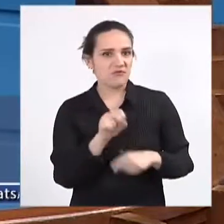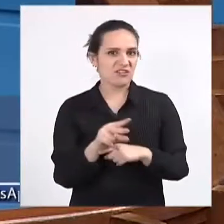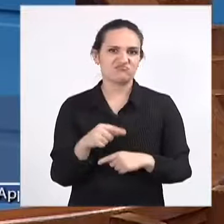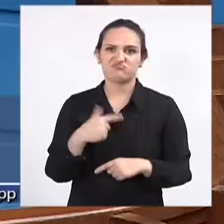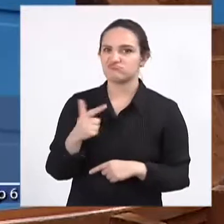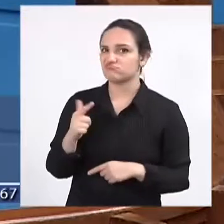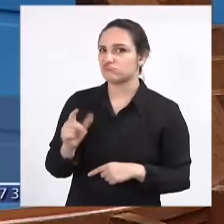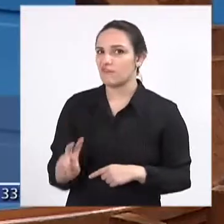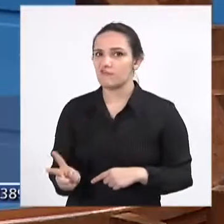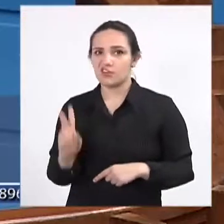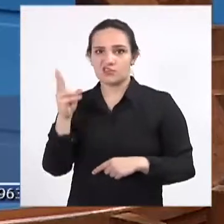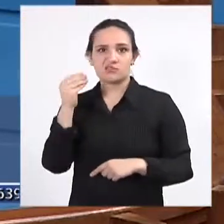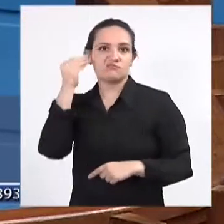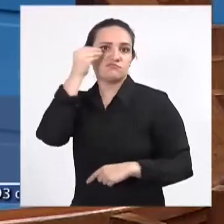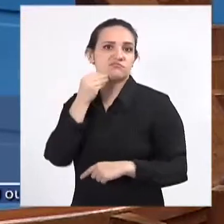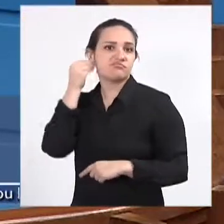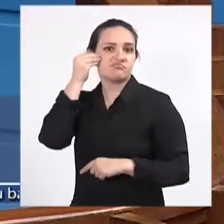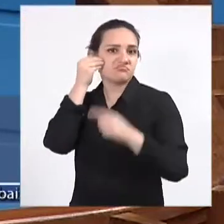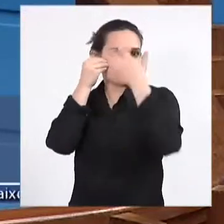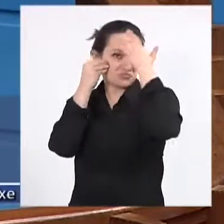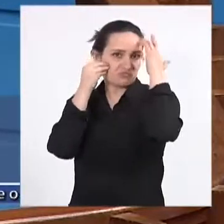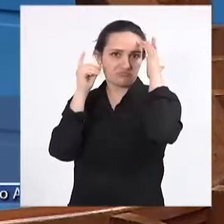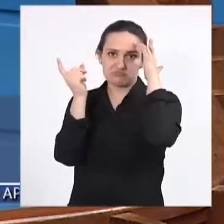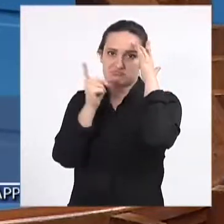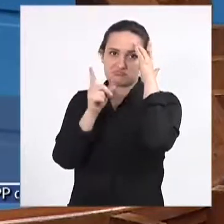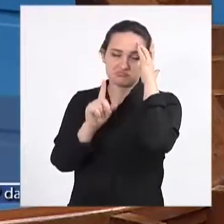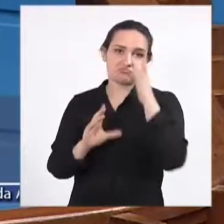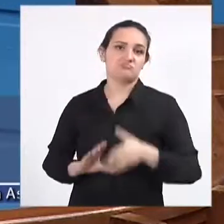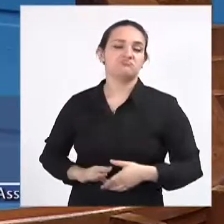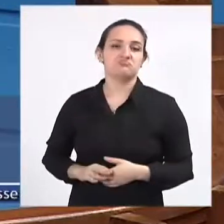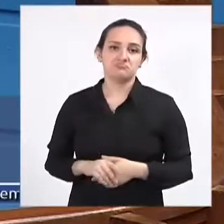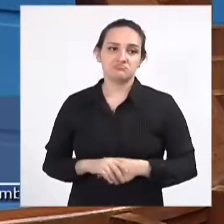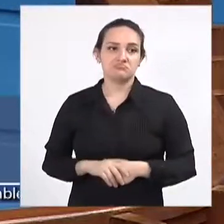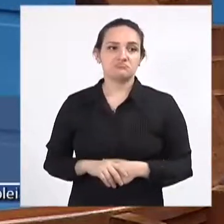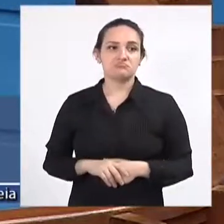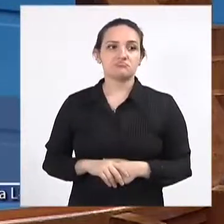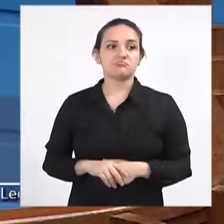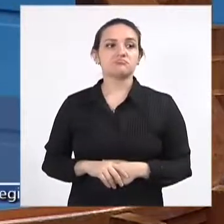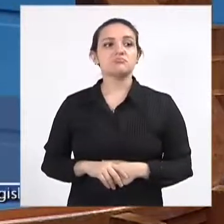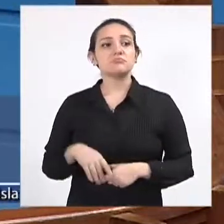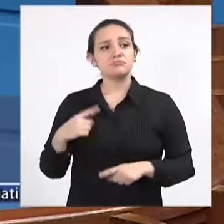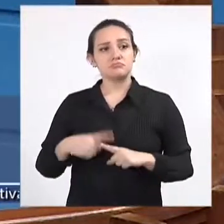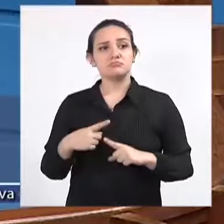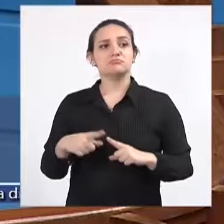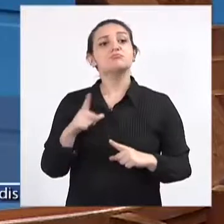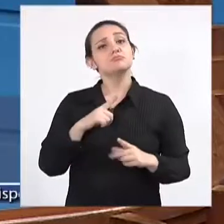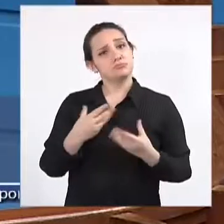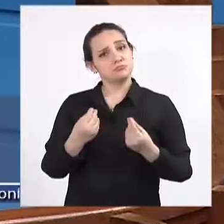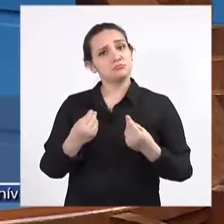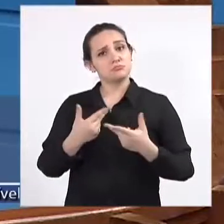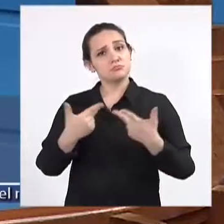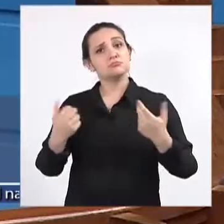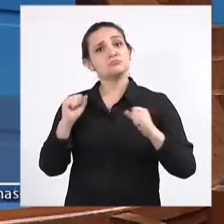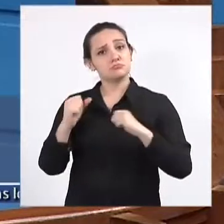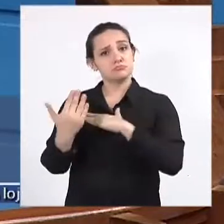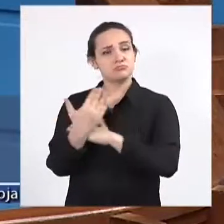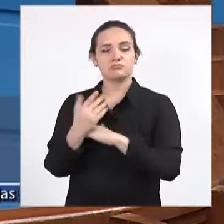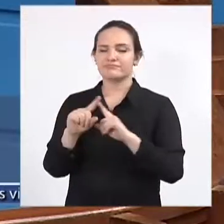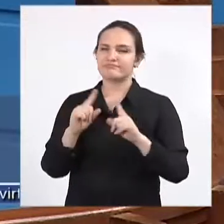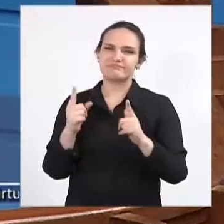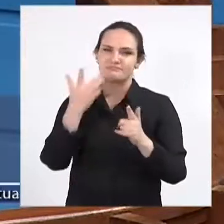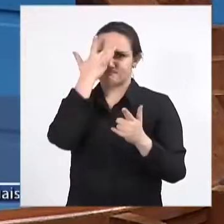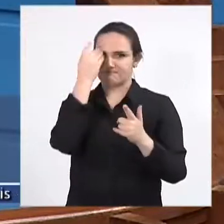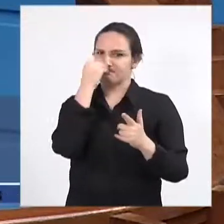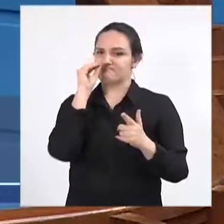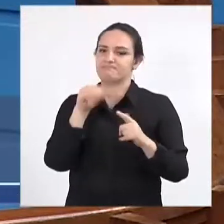valorização da experiência, do que essas pessoas têm a nos oferecer. As empresas